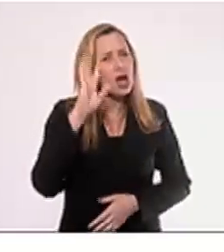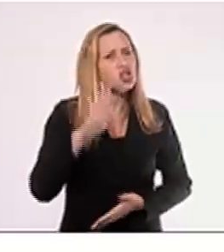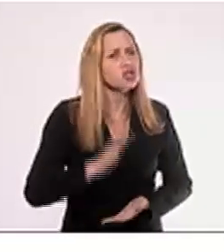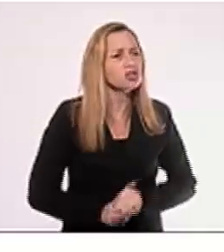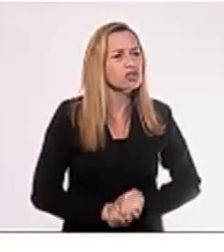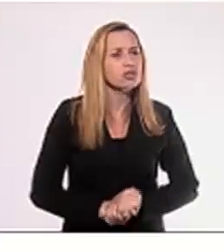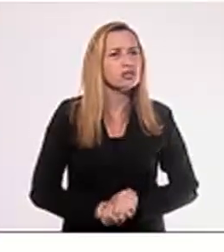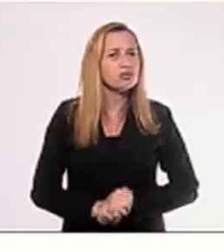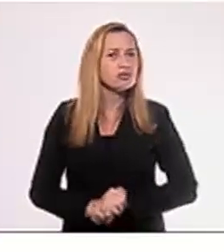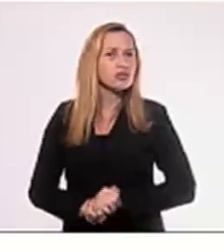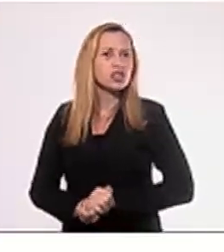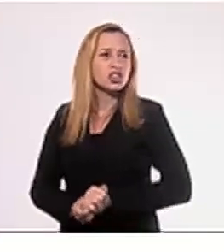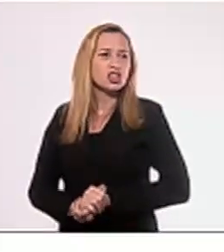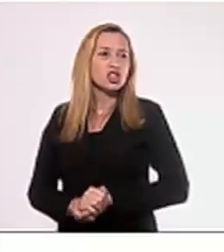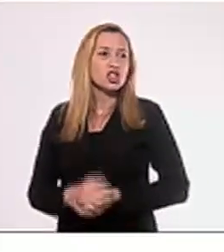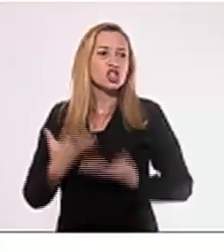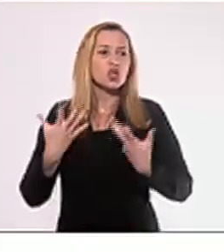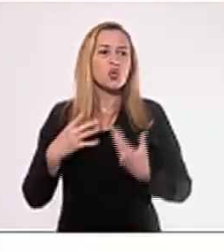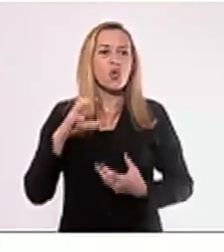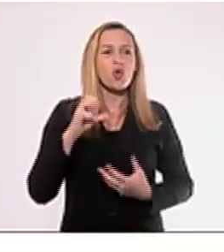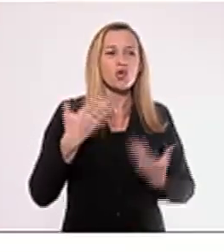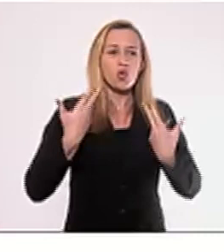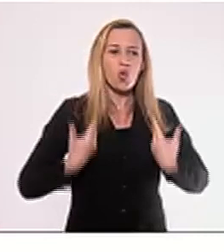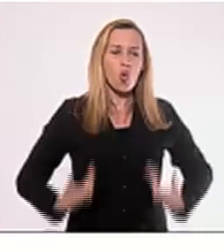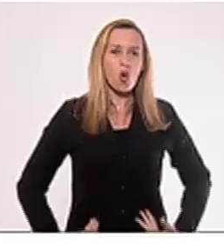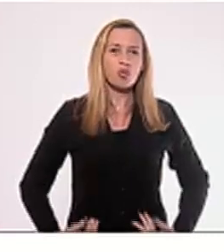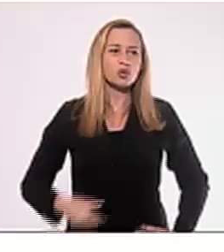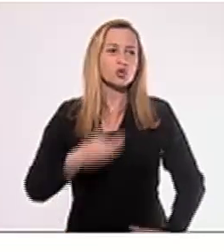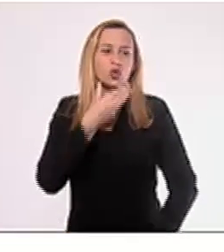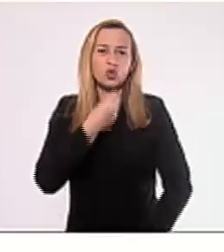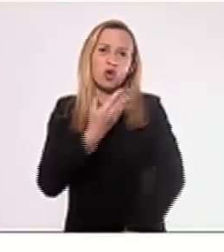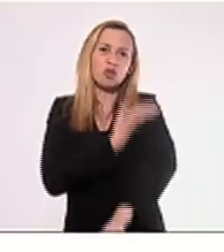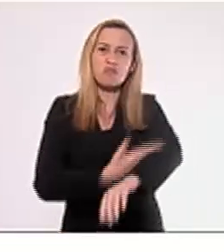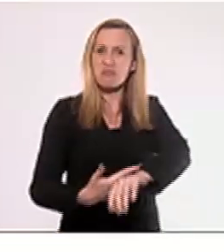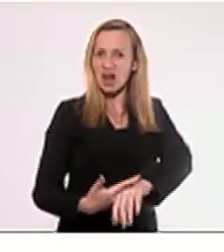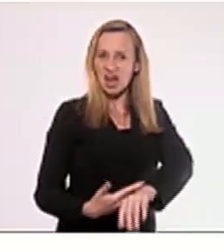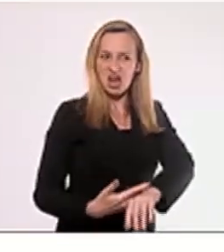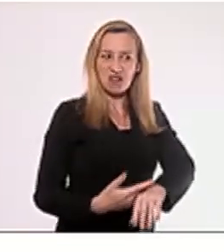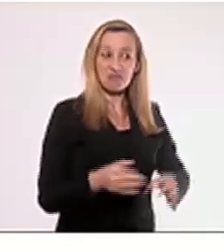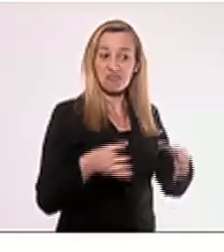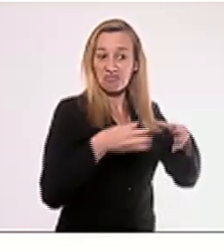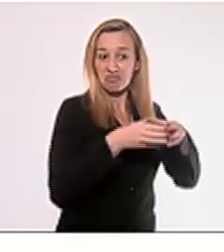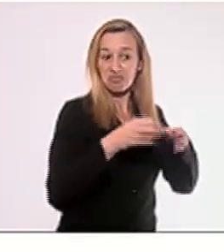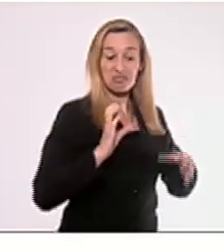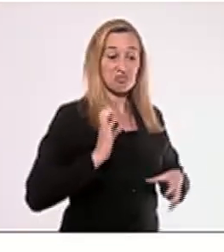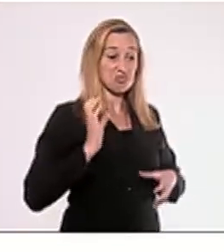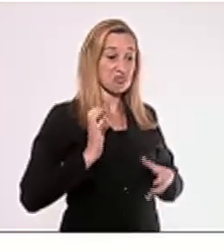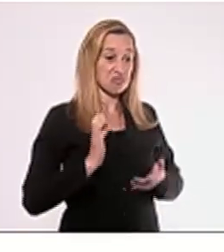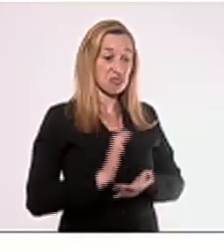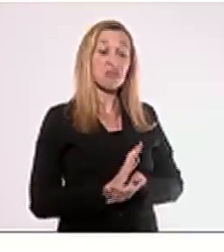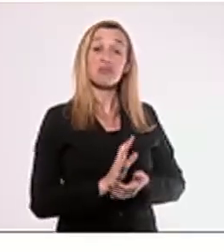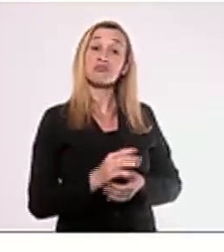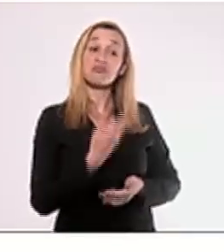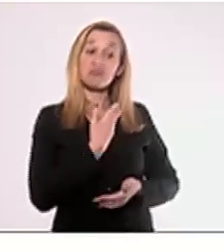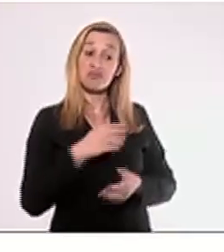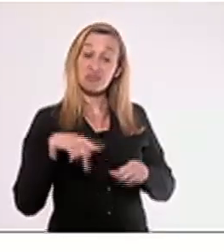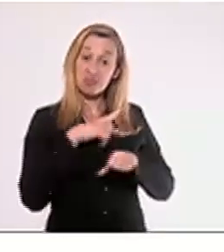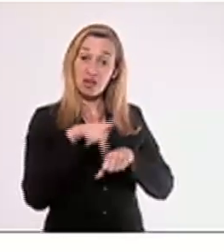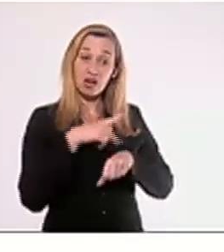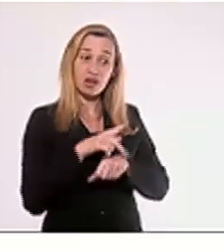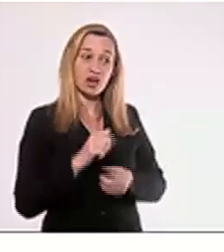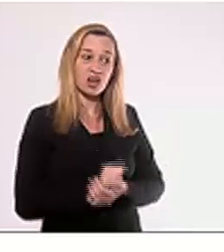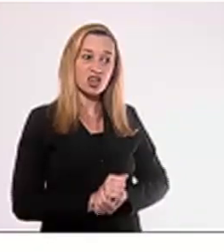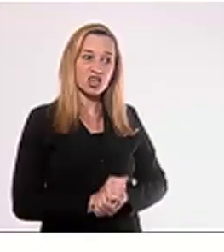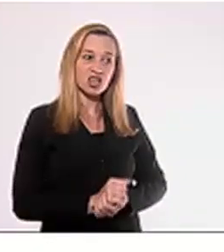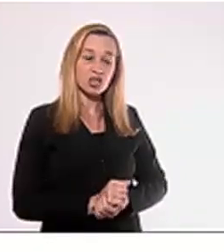Imagino que o organismo desses homens brancos da elite econômica e política desse país seja